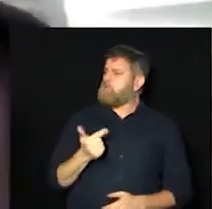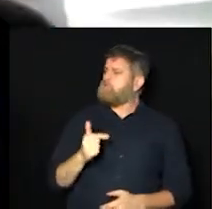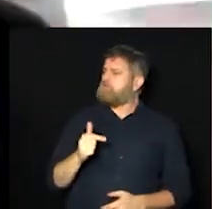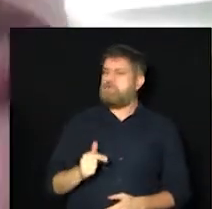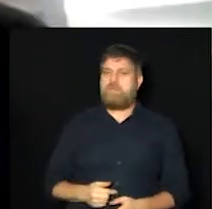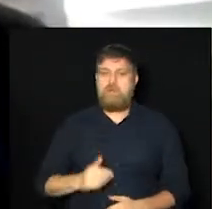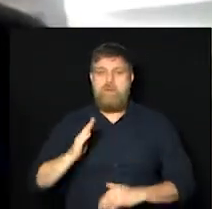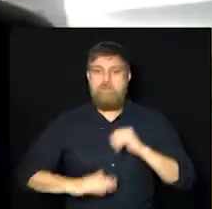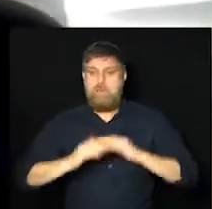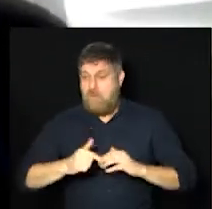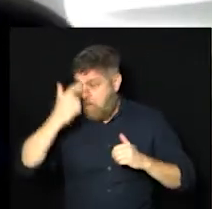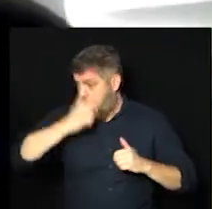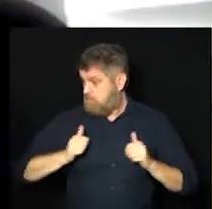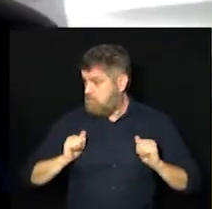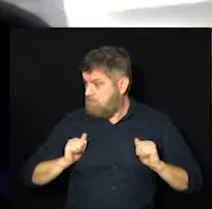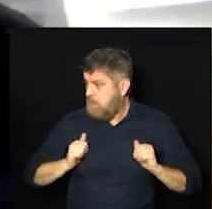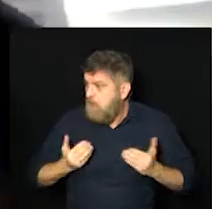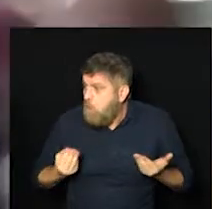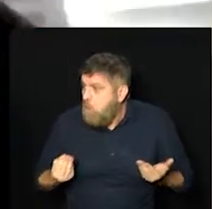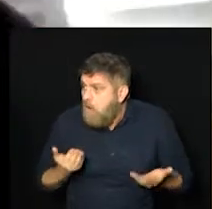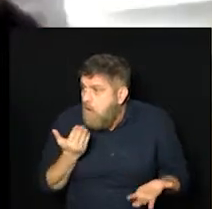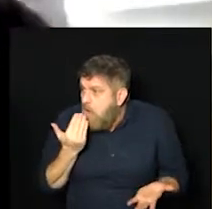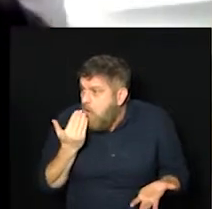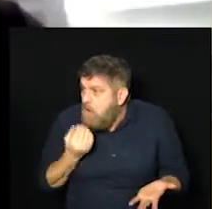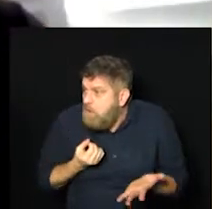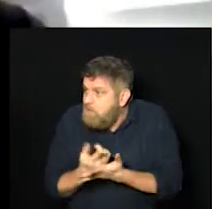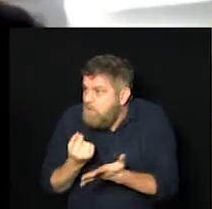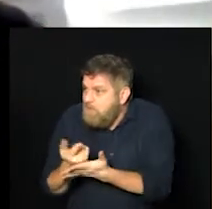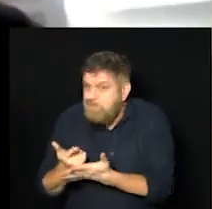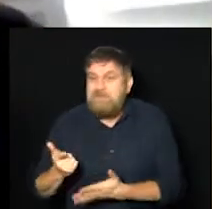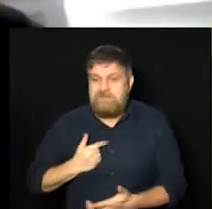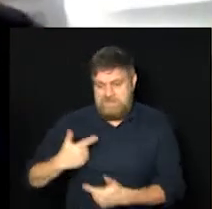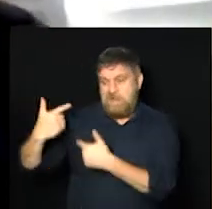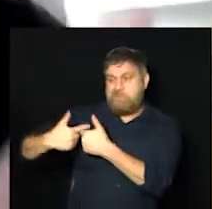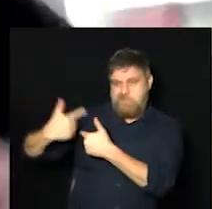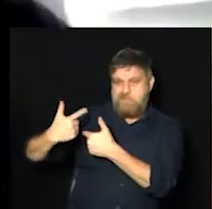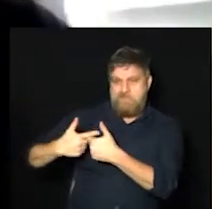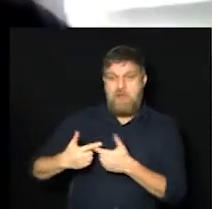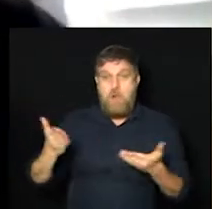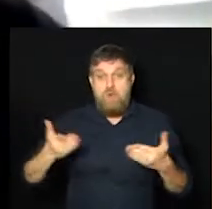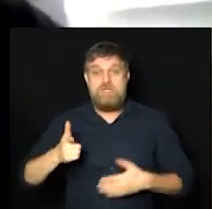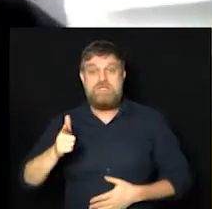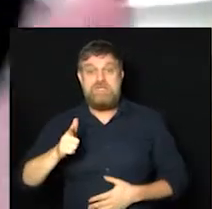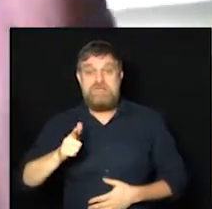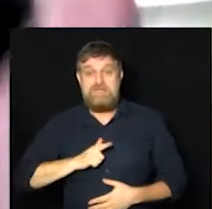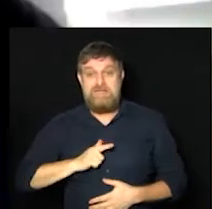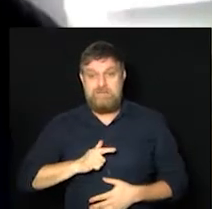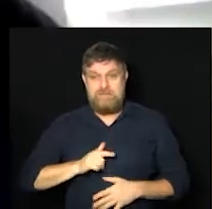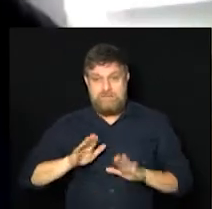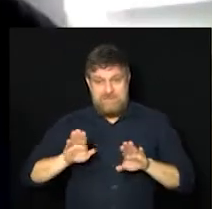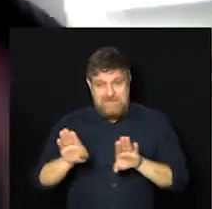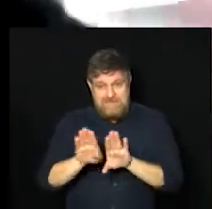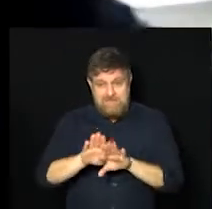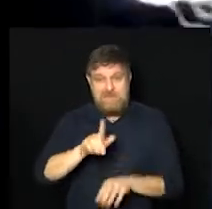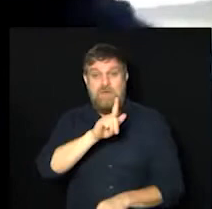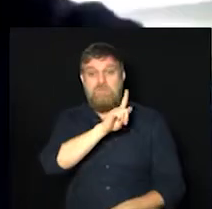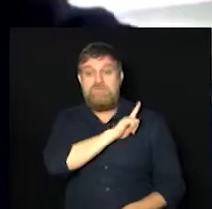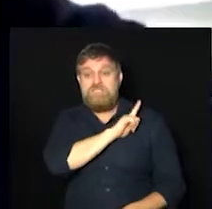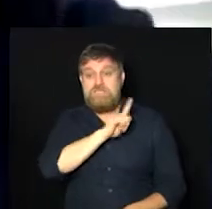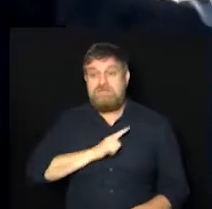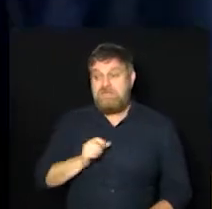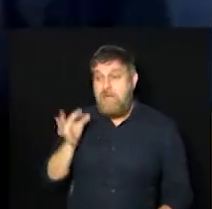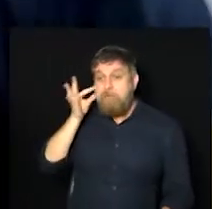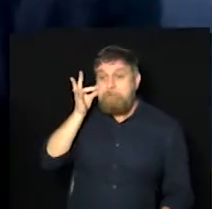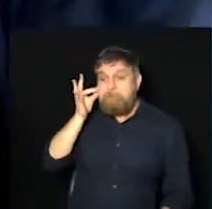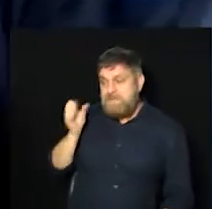vida? Ah, não faço nada. E como você come? E acontecia, que não sabe. Então, nós temos hoje... E outra, uma grande gestão tem que ter alguém